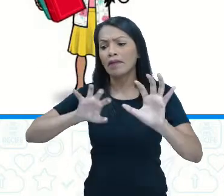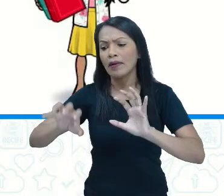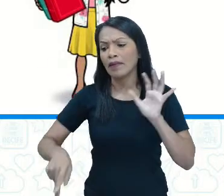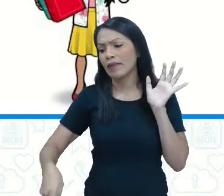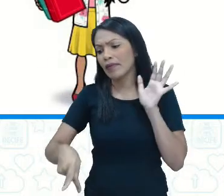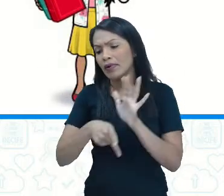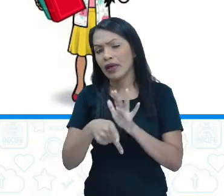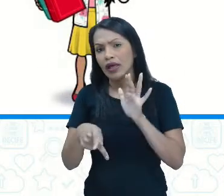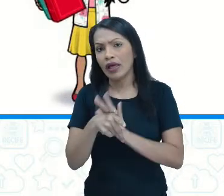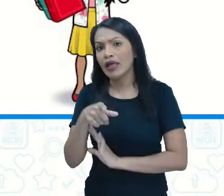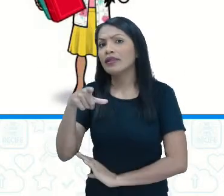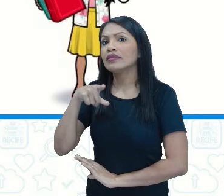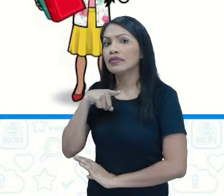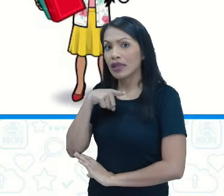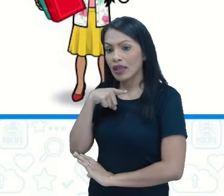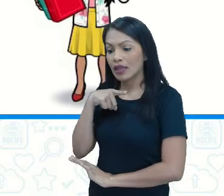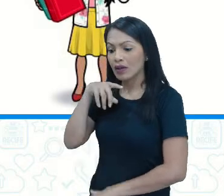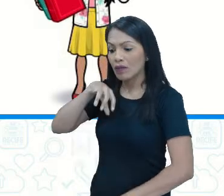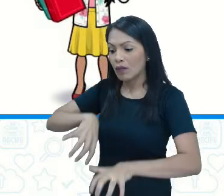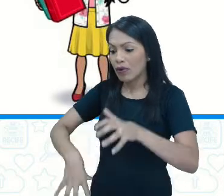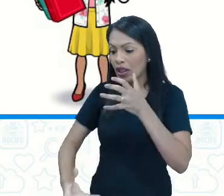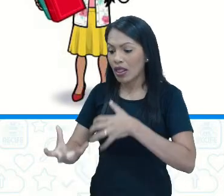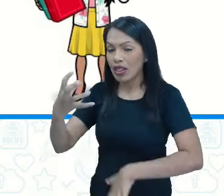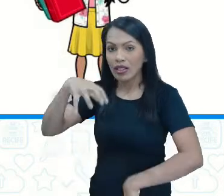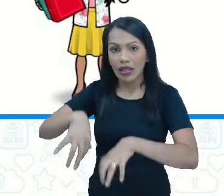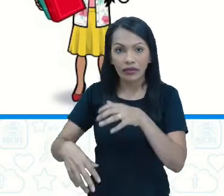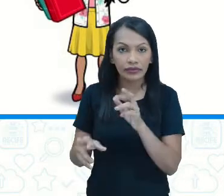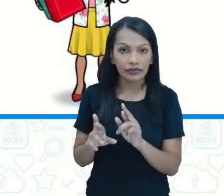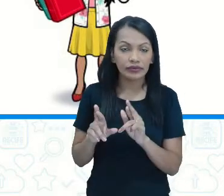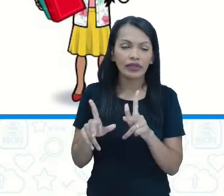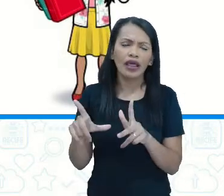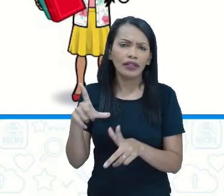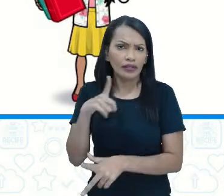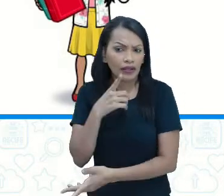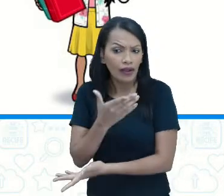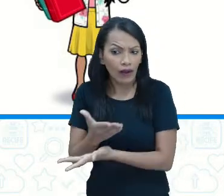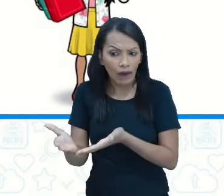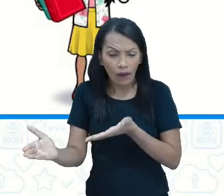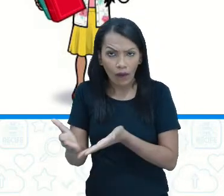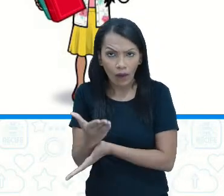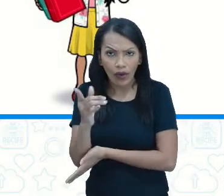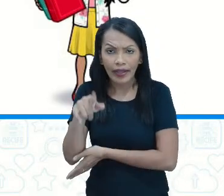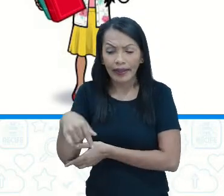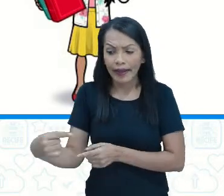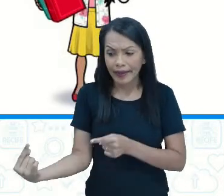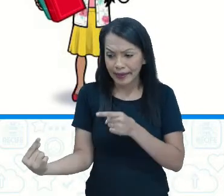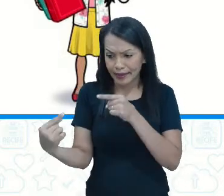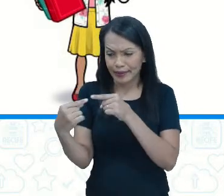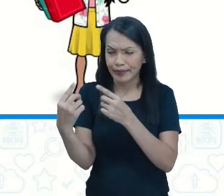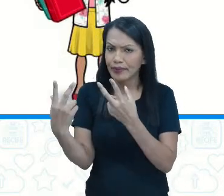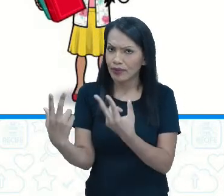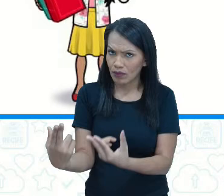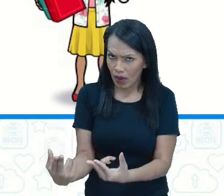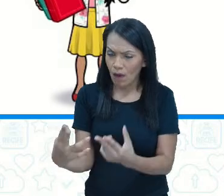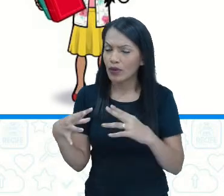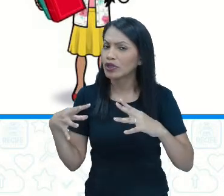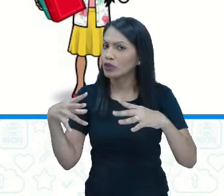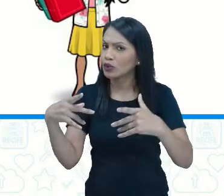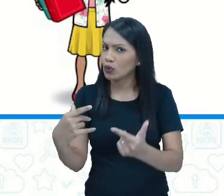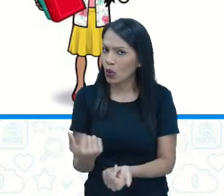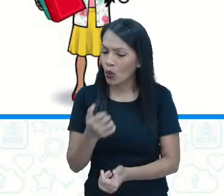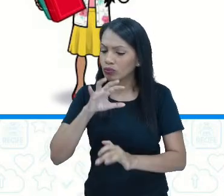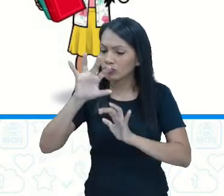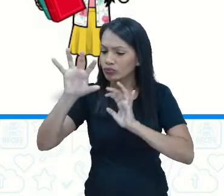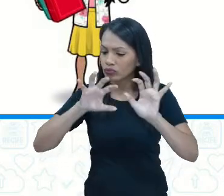gente vai ter lendas diferentes. Tem algumas lendas que estão em todas as regiões, não